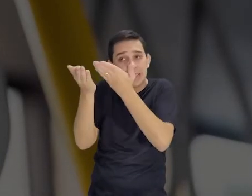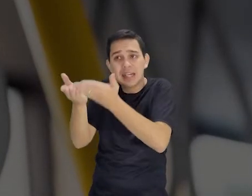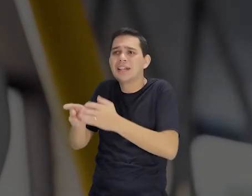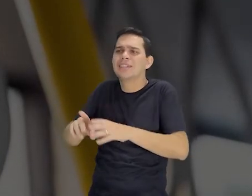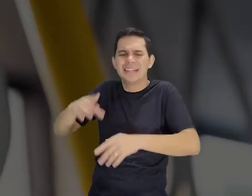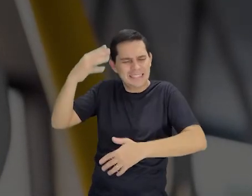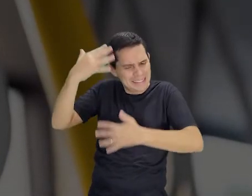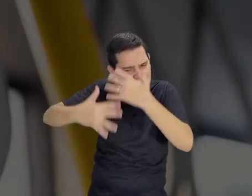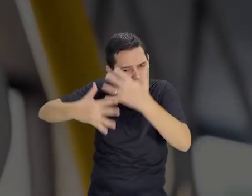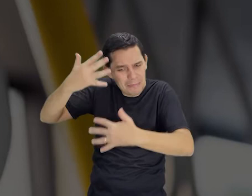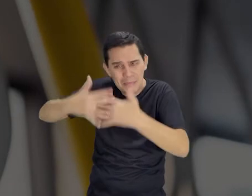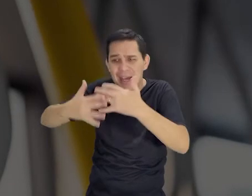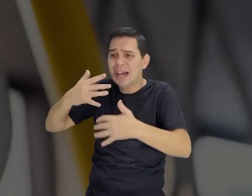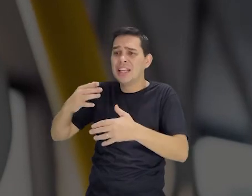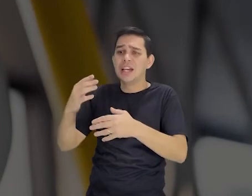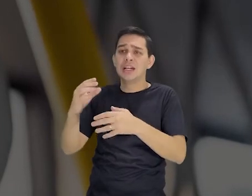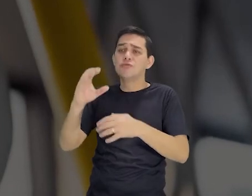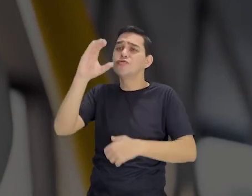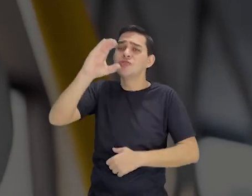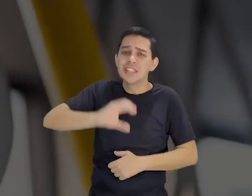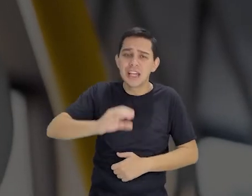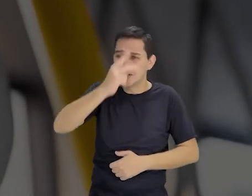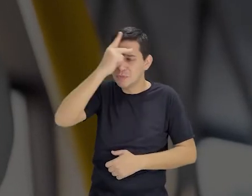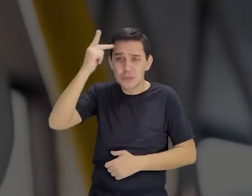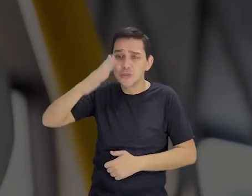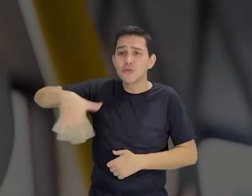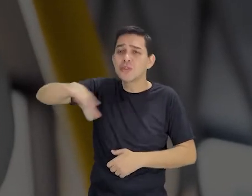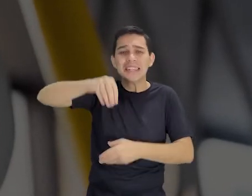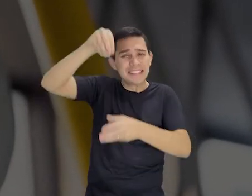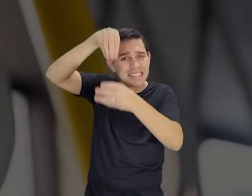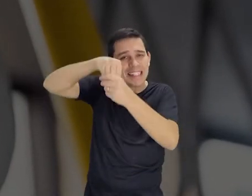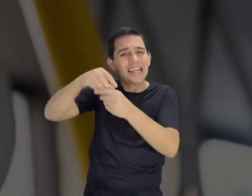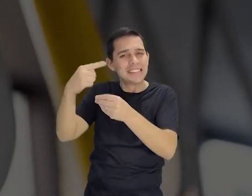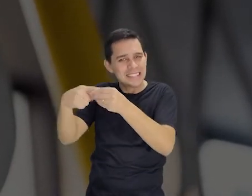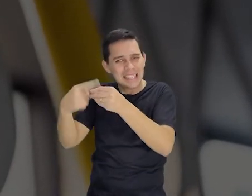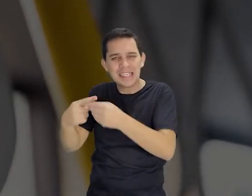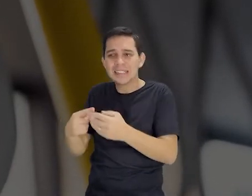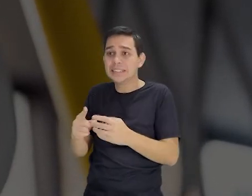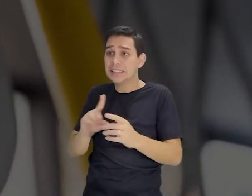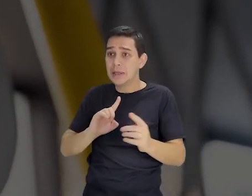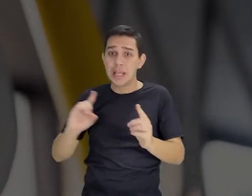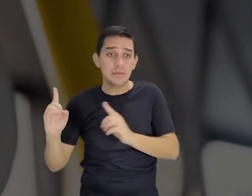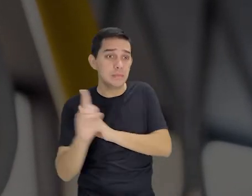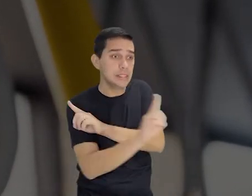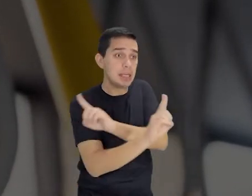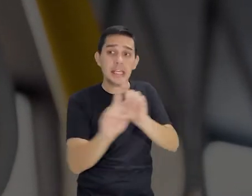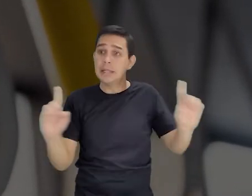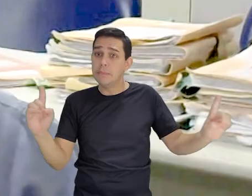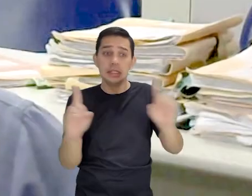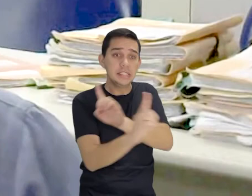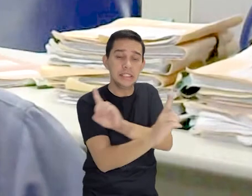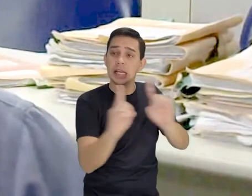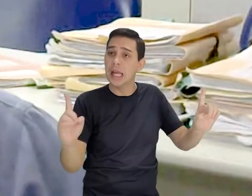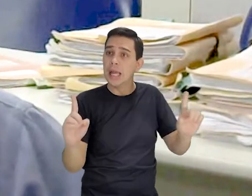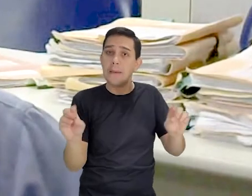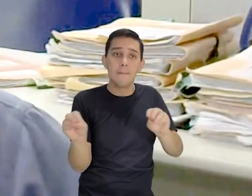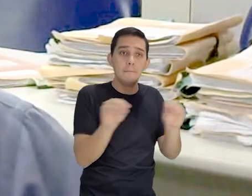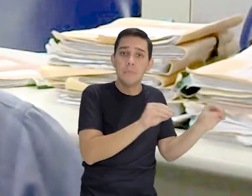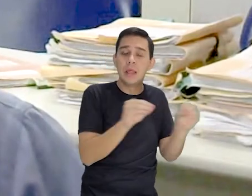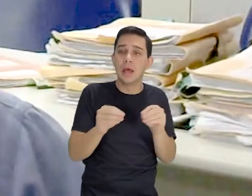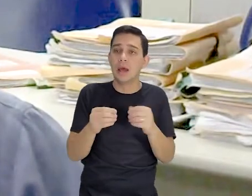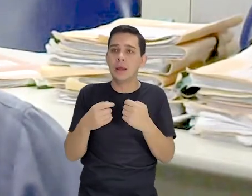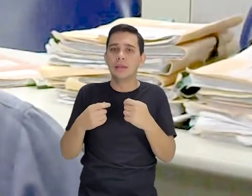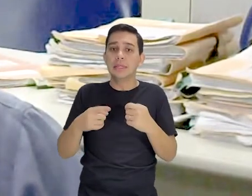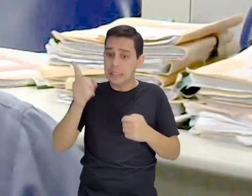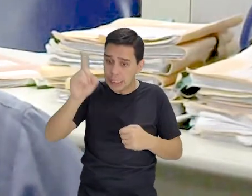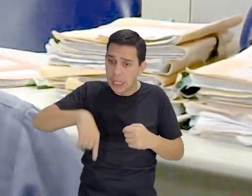de deslocamento do cidadão. E a autonomia do deslocamento do cidadão é um princípio, é uma diretriz da nossa Política Nacional